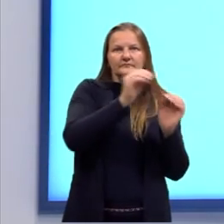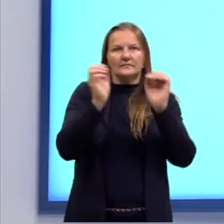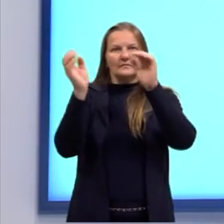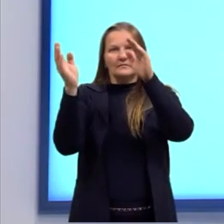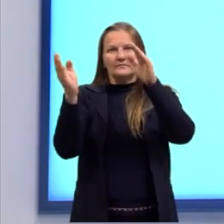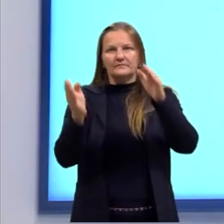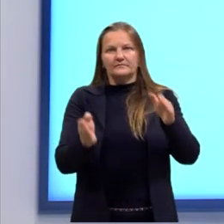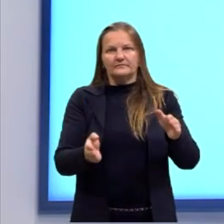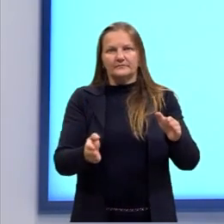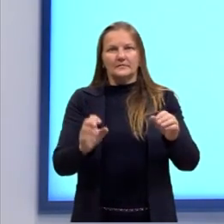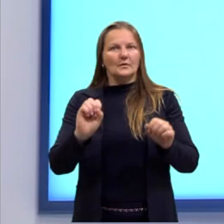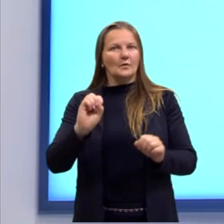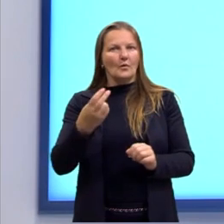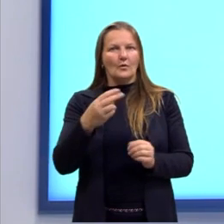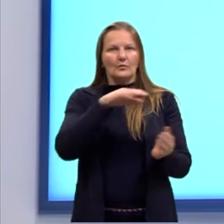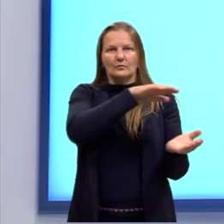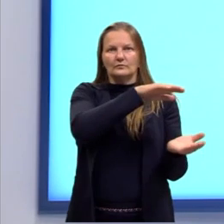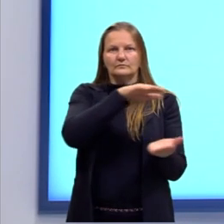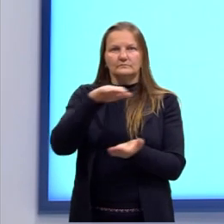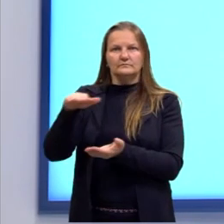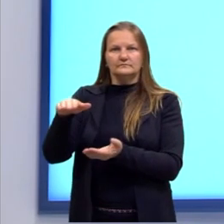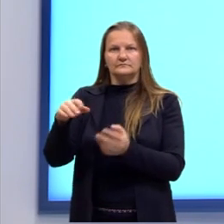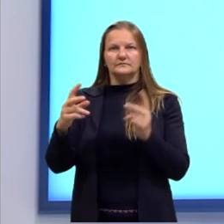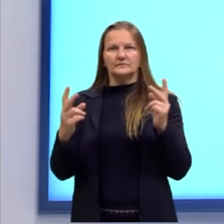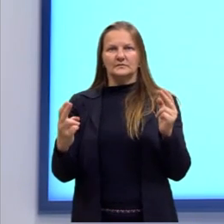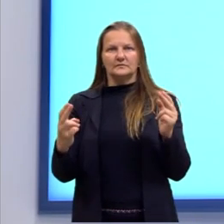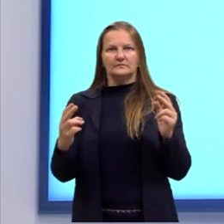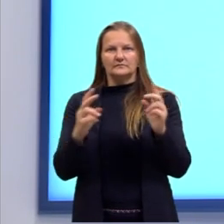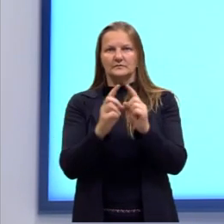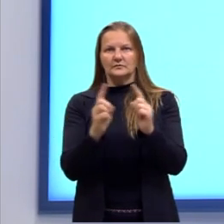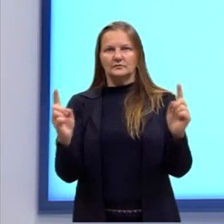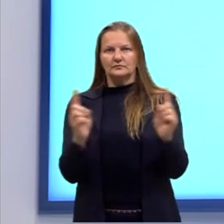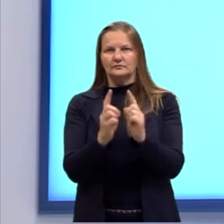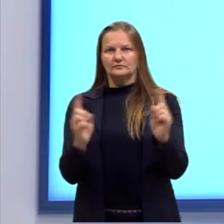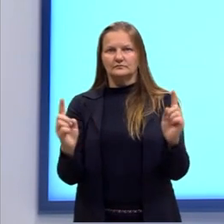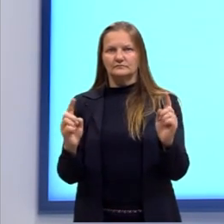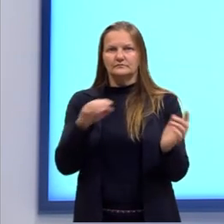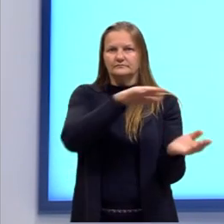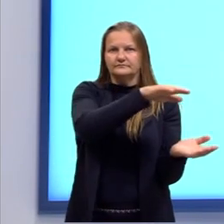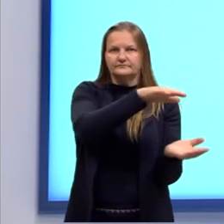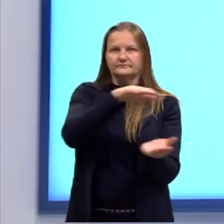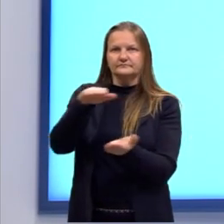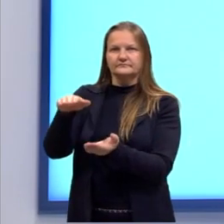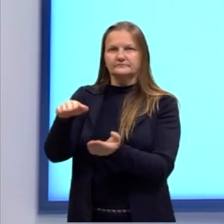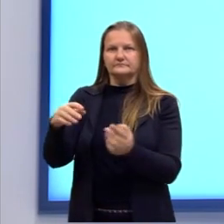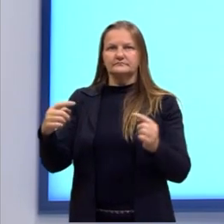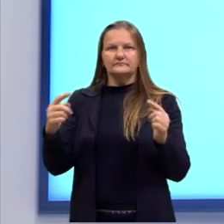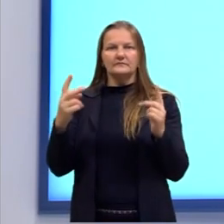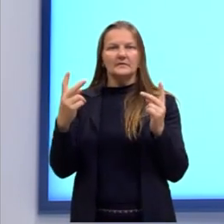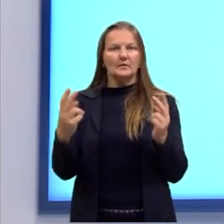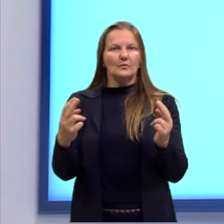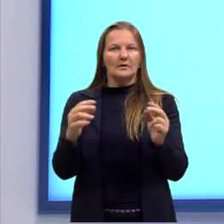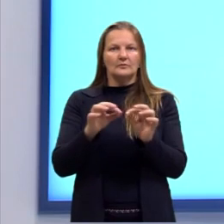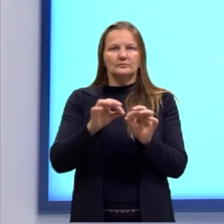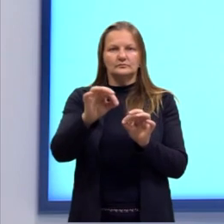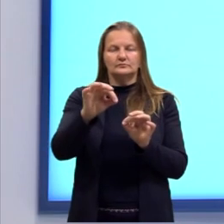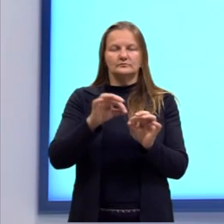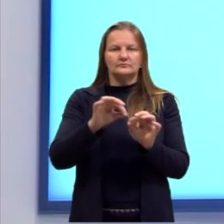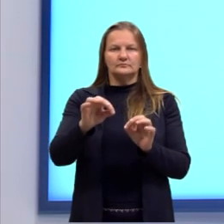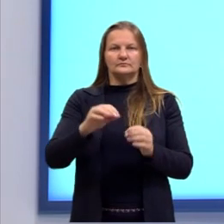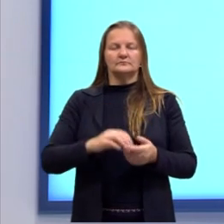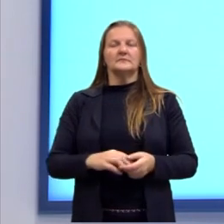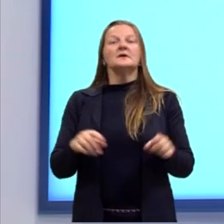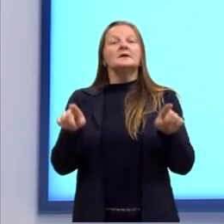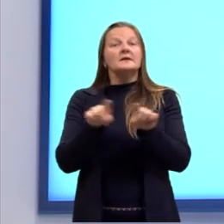as e e também o BD então opostos paralelos e congruentes da mesma